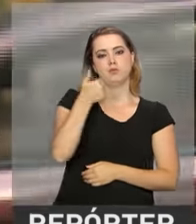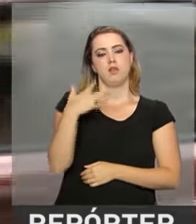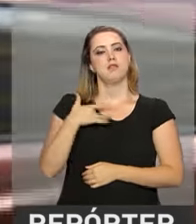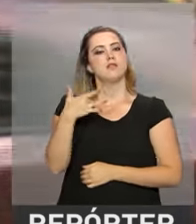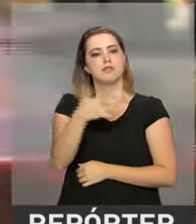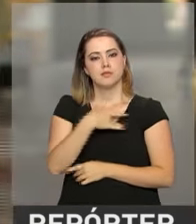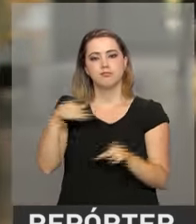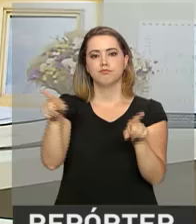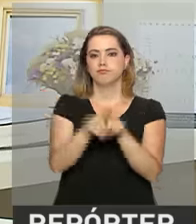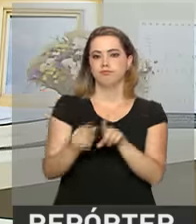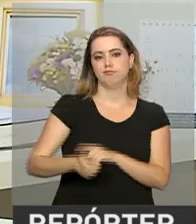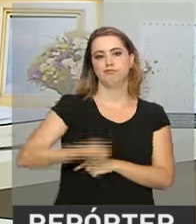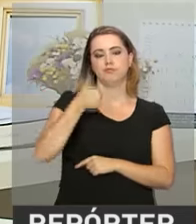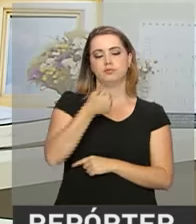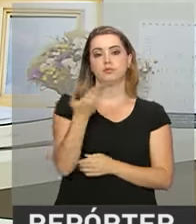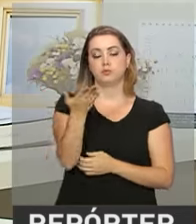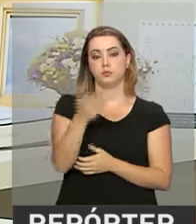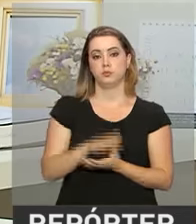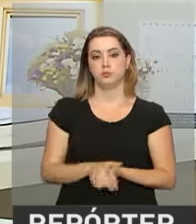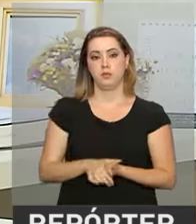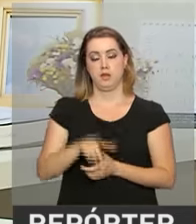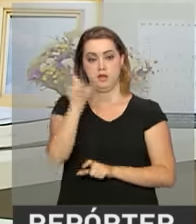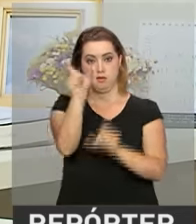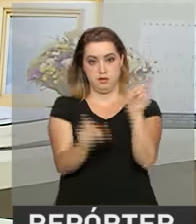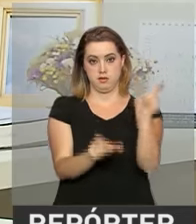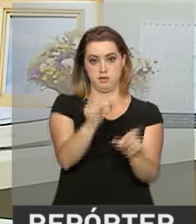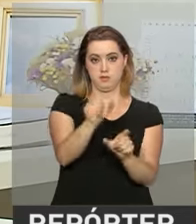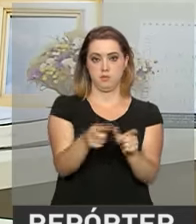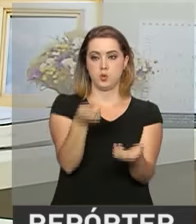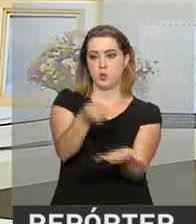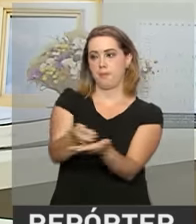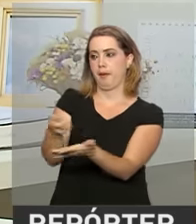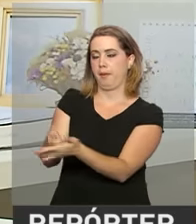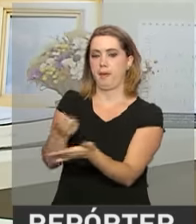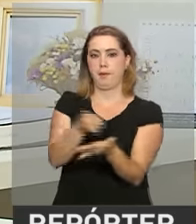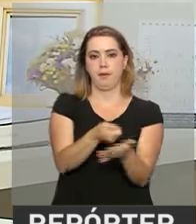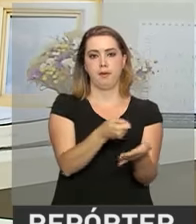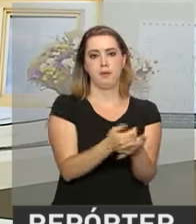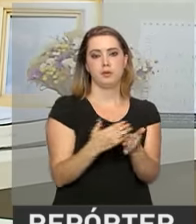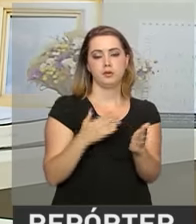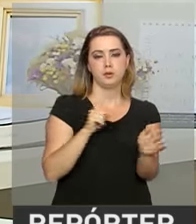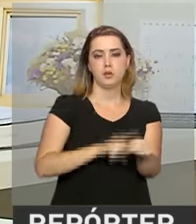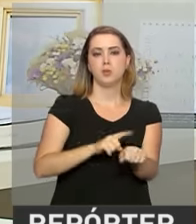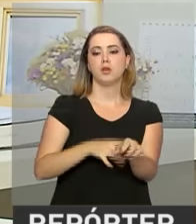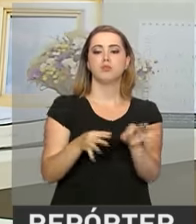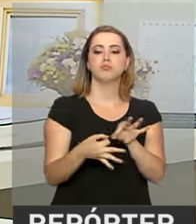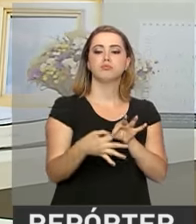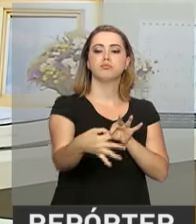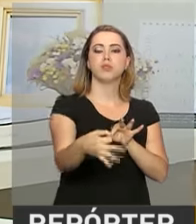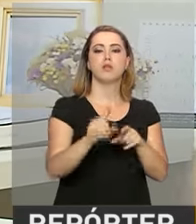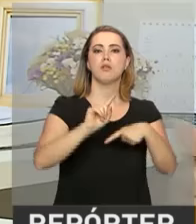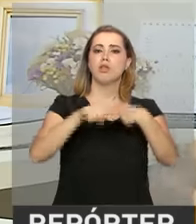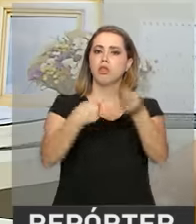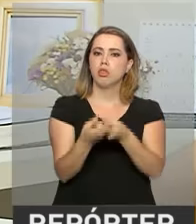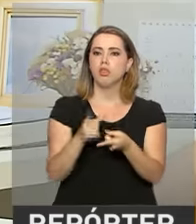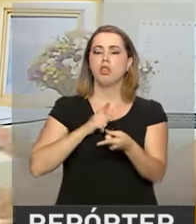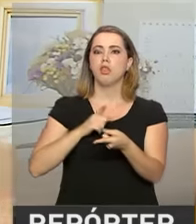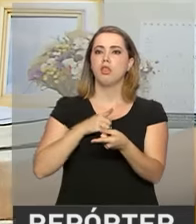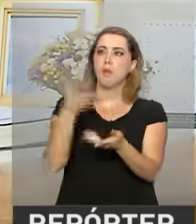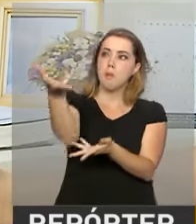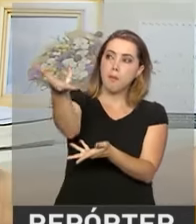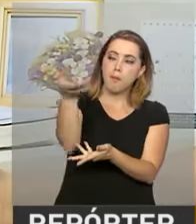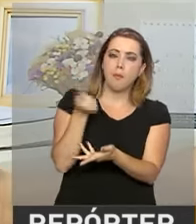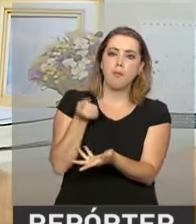saúde da população as pessoas contribuem durante o tempo e e ela tem constitucionalmente a garantia do pagamento desses